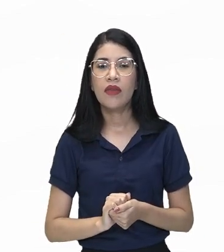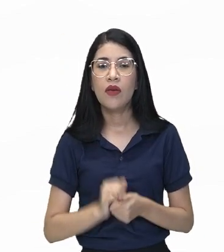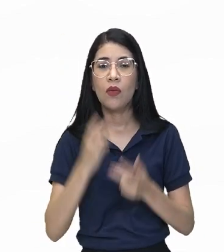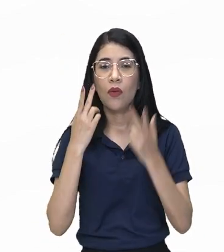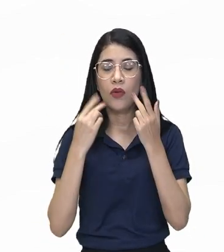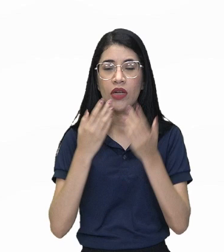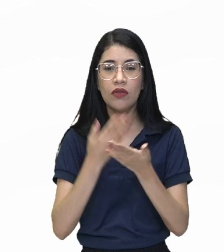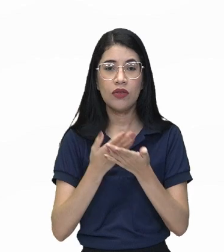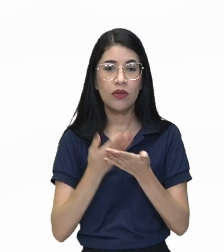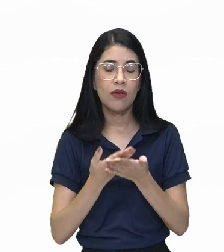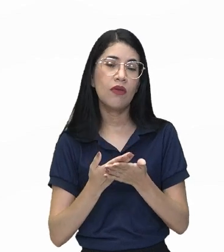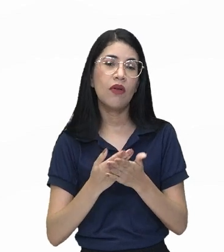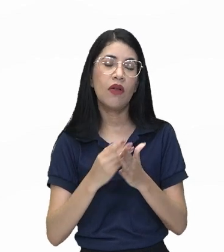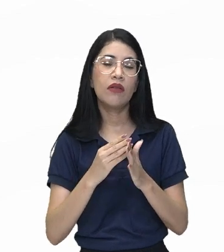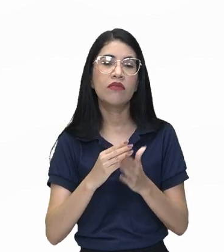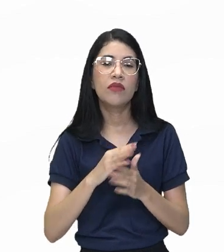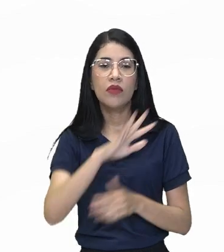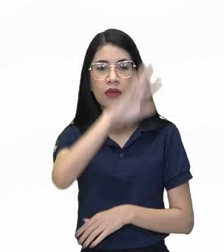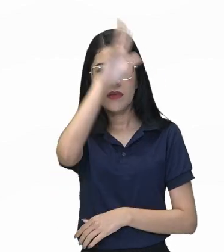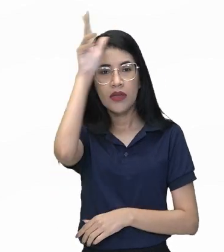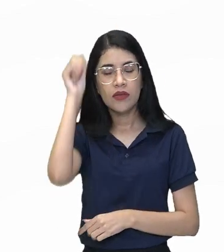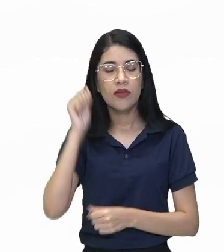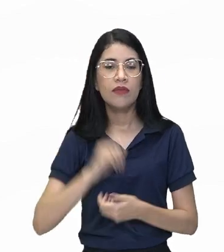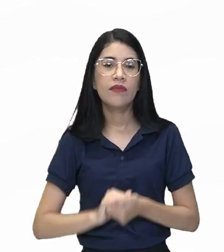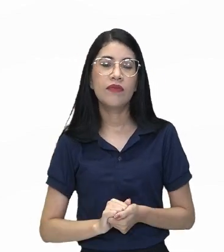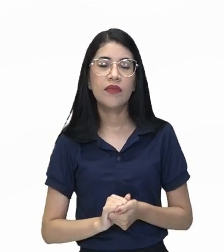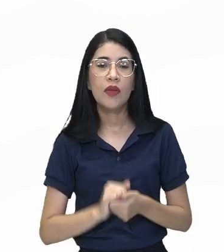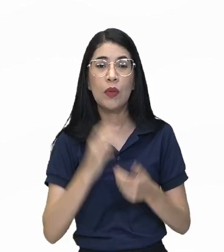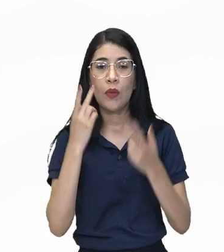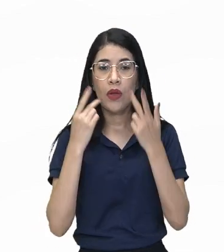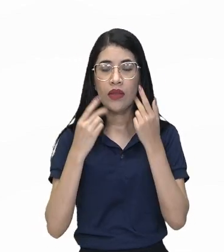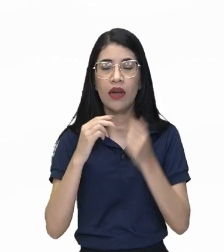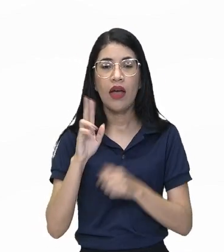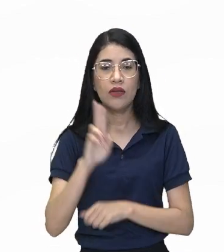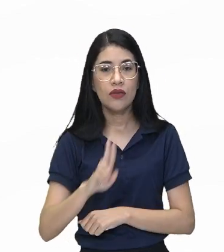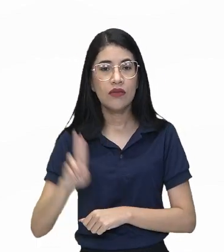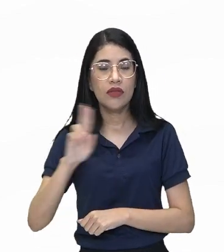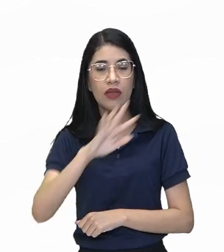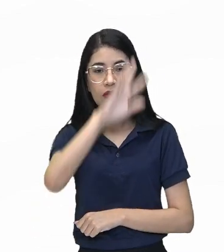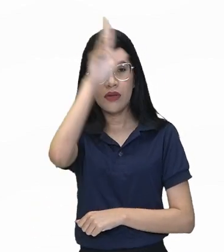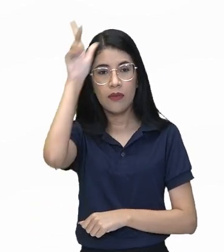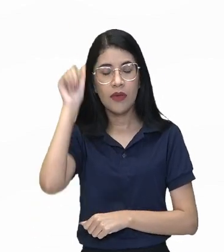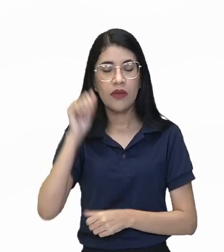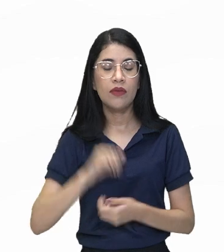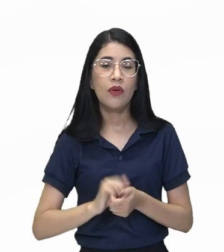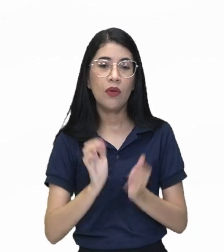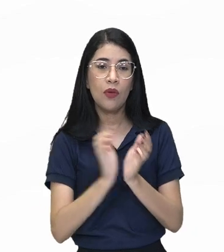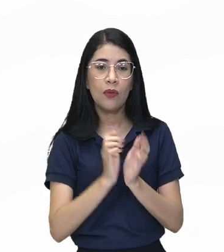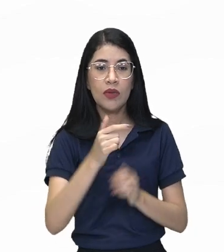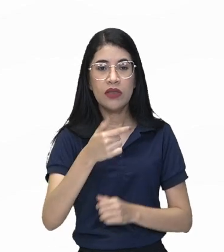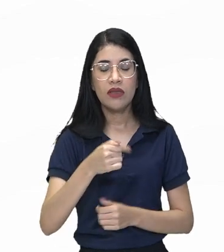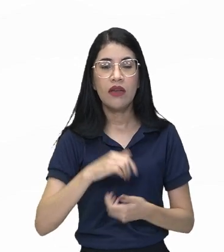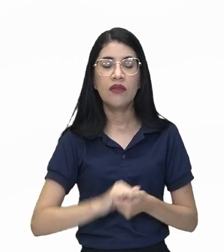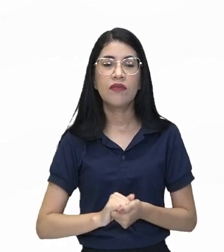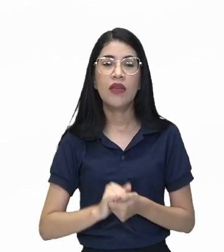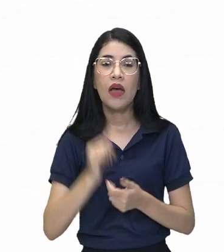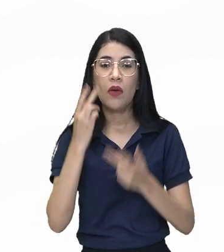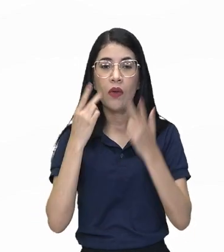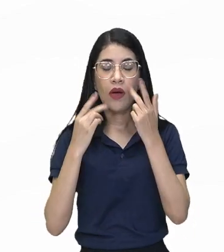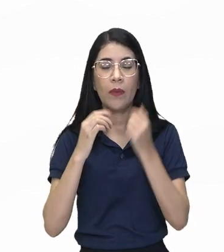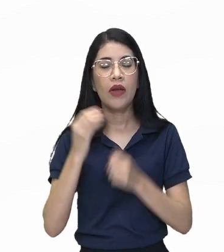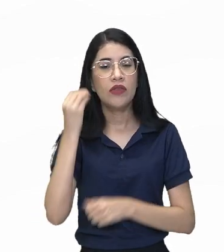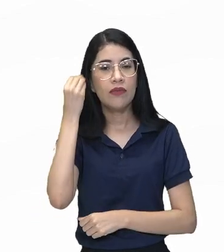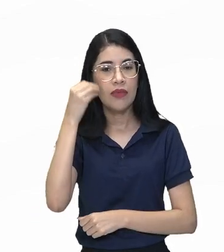Amazonas, Teatro Universitários do Amazonas, Grupo 7, Teatro Experimental do